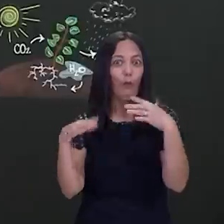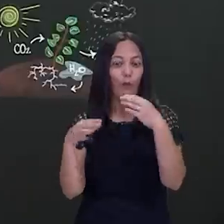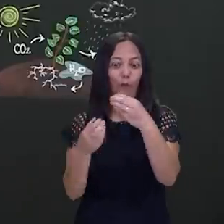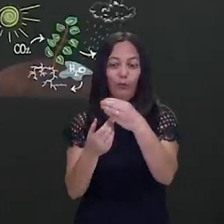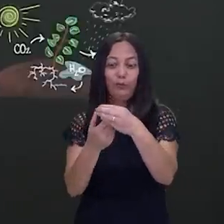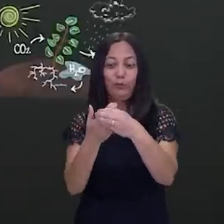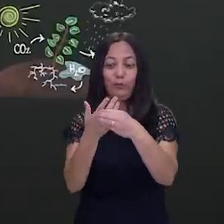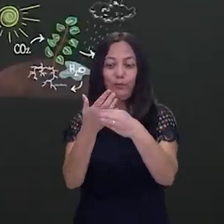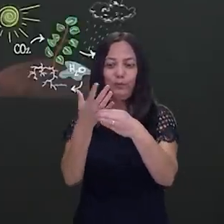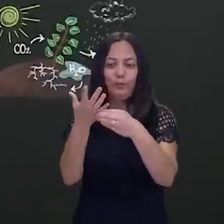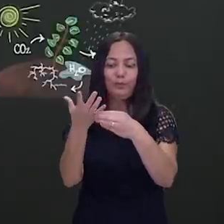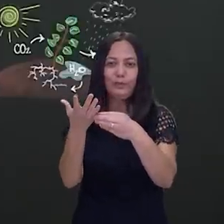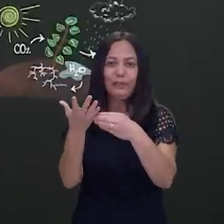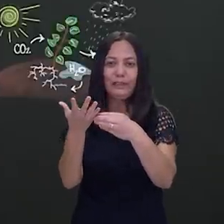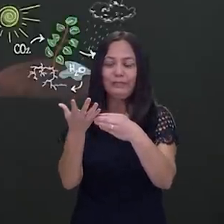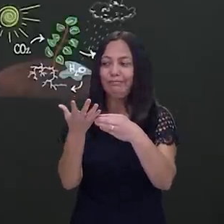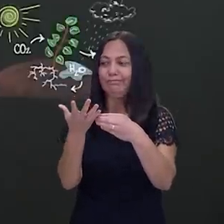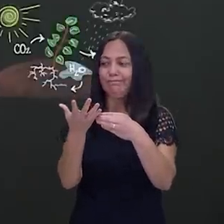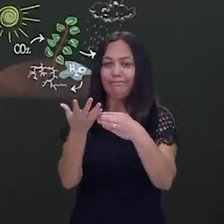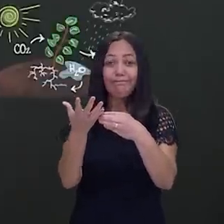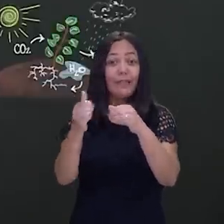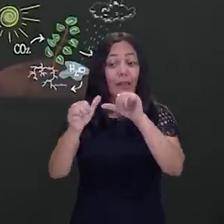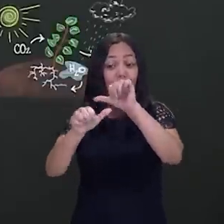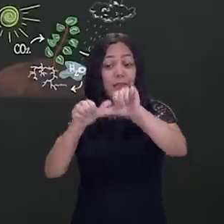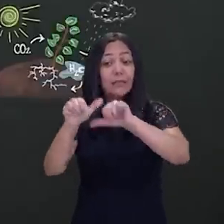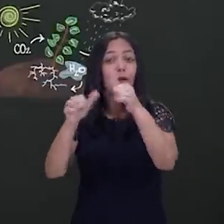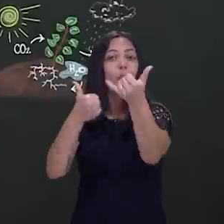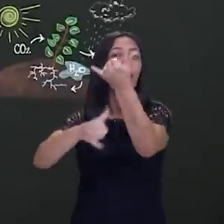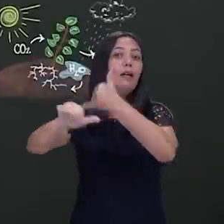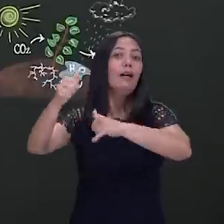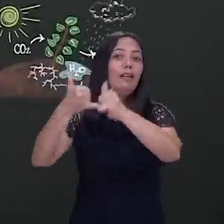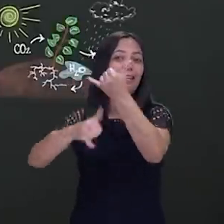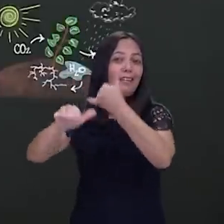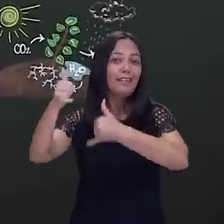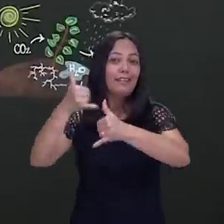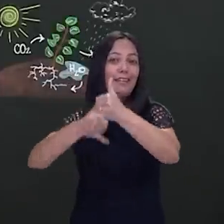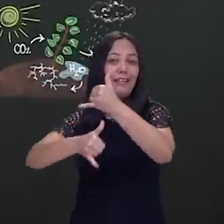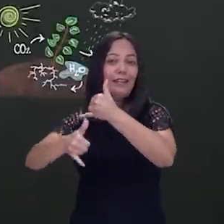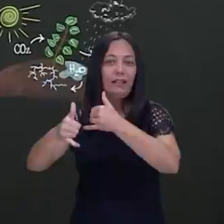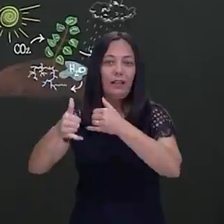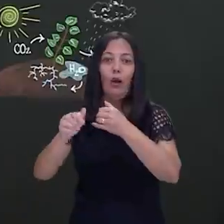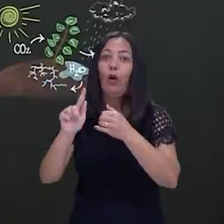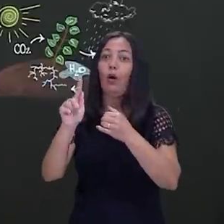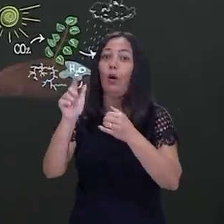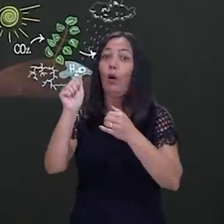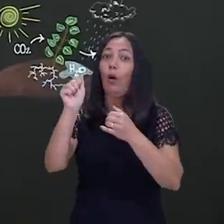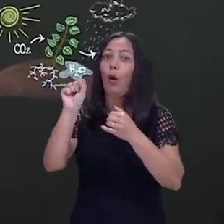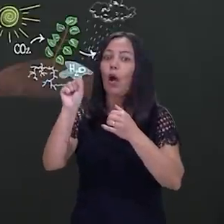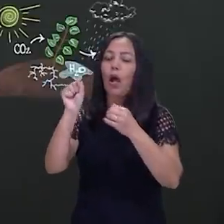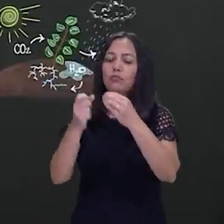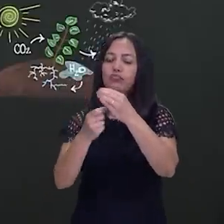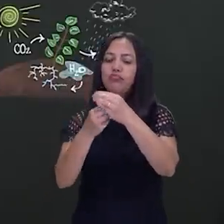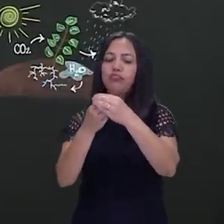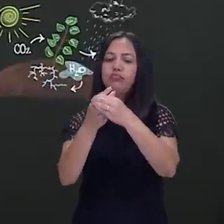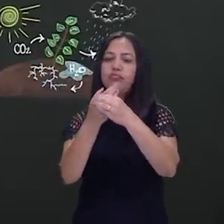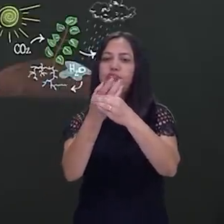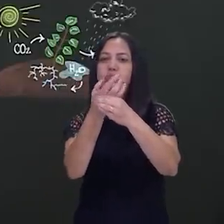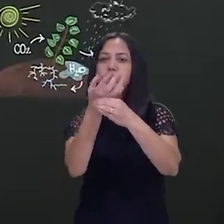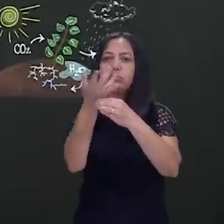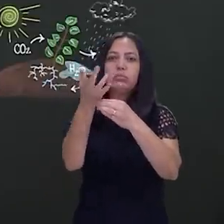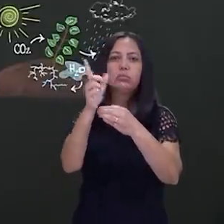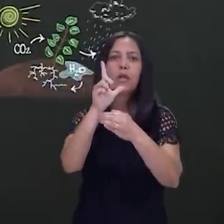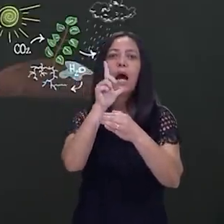Tcharam! Opa! Transformação química. Olha o quanto de gás está sendo liberado aqui.